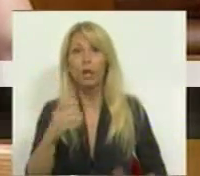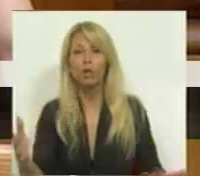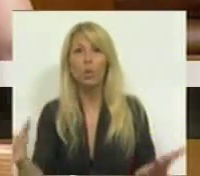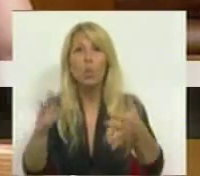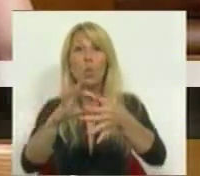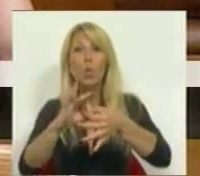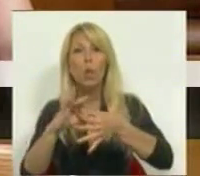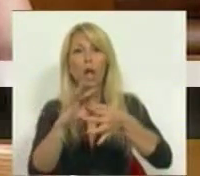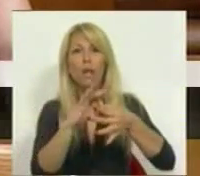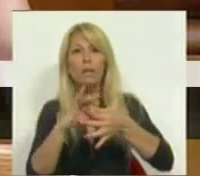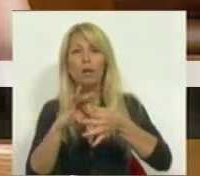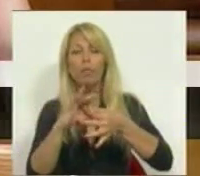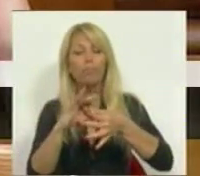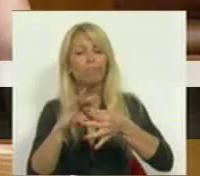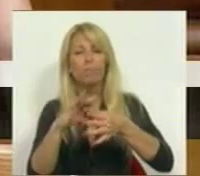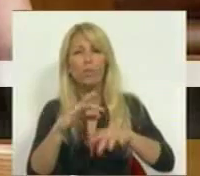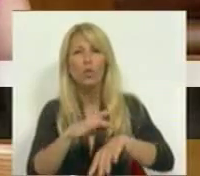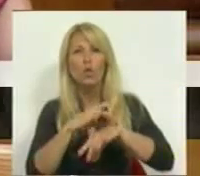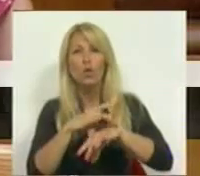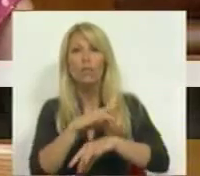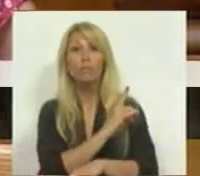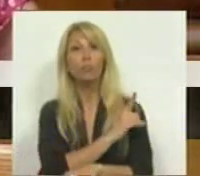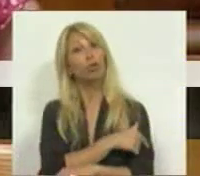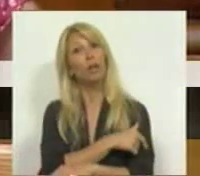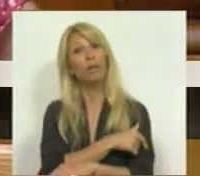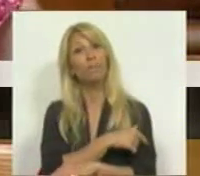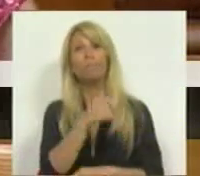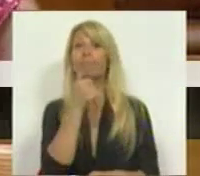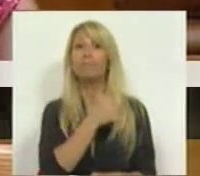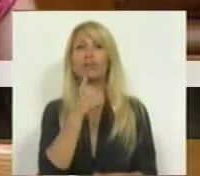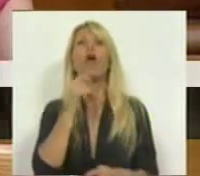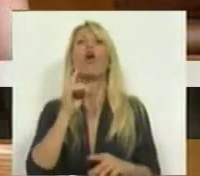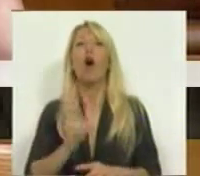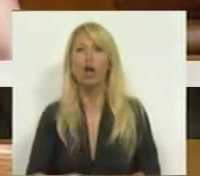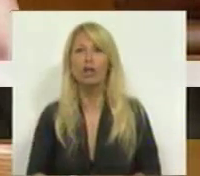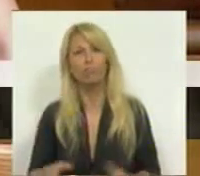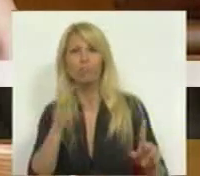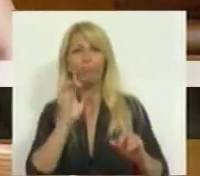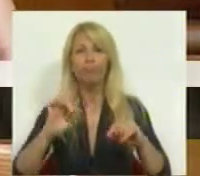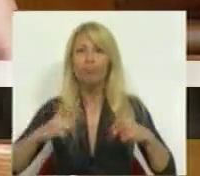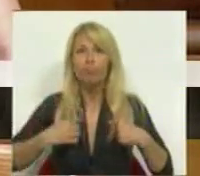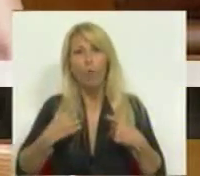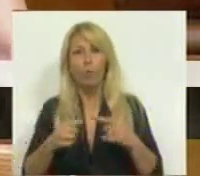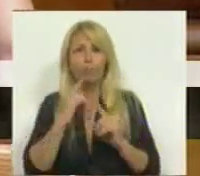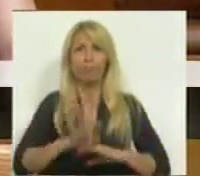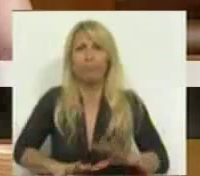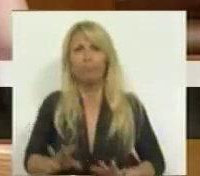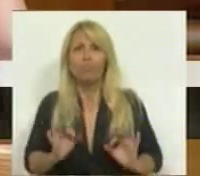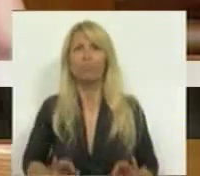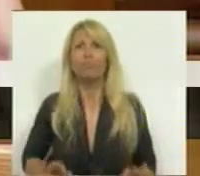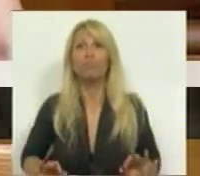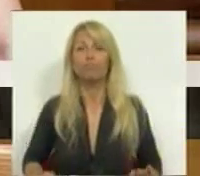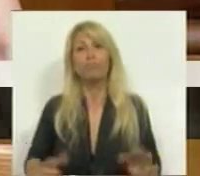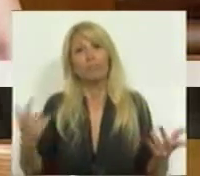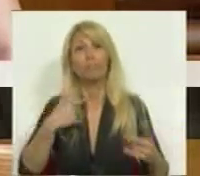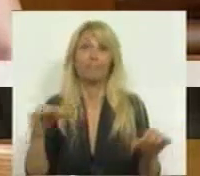está tão agarrada ao poder que sofre de autofagia. Menos mal